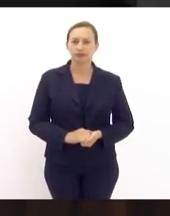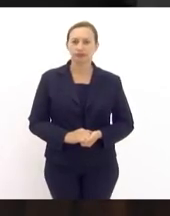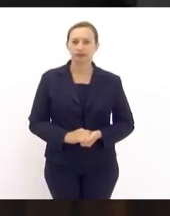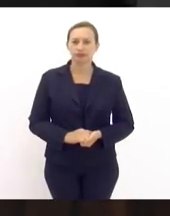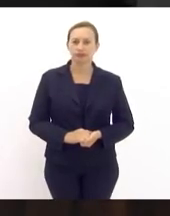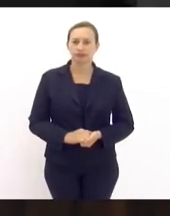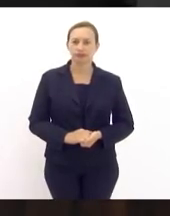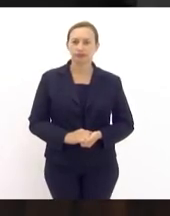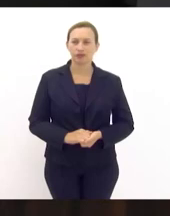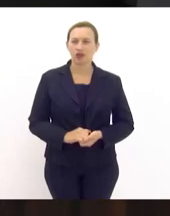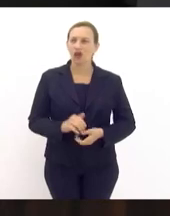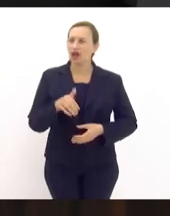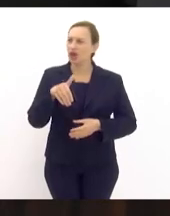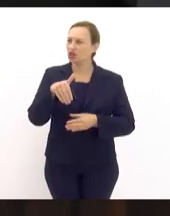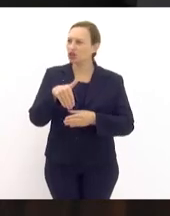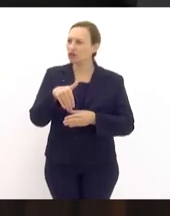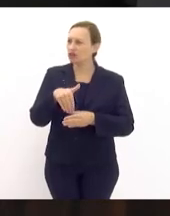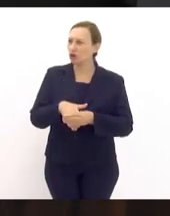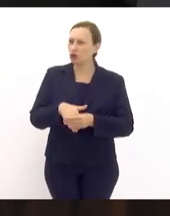Abstenção do pessoal.